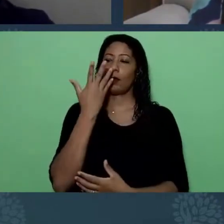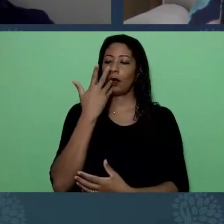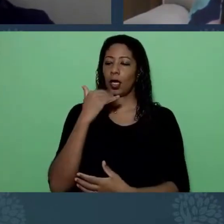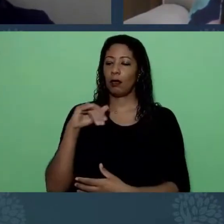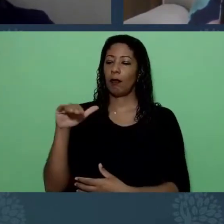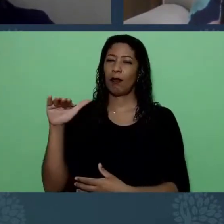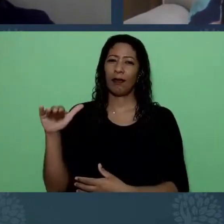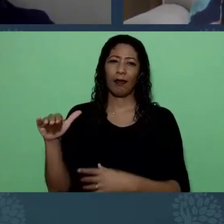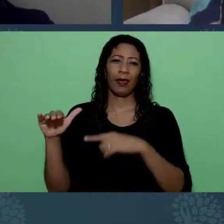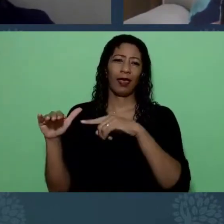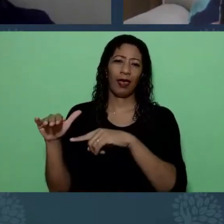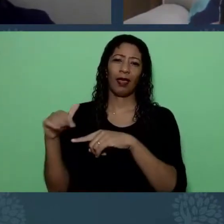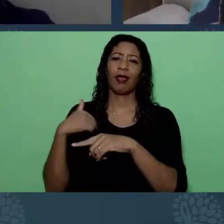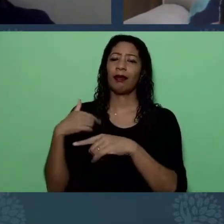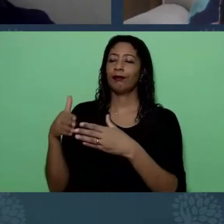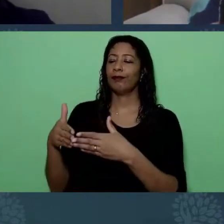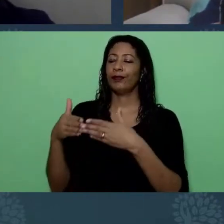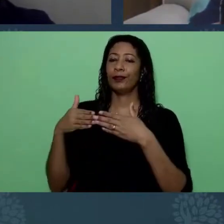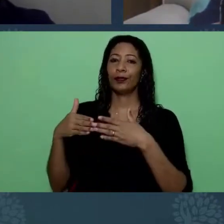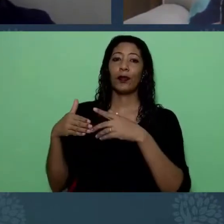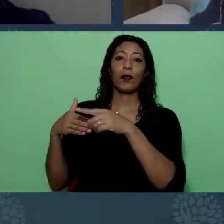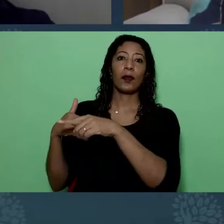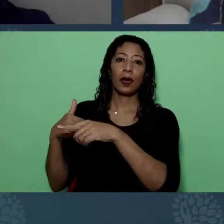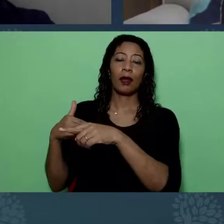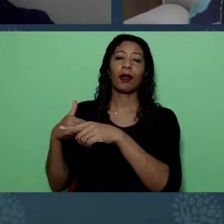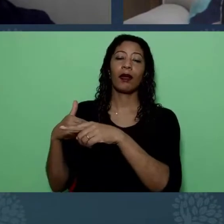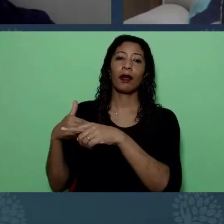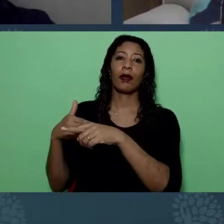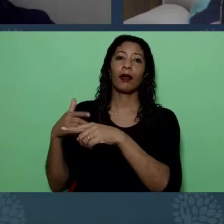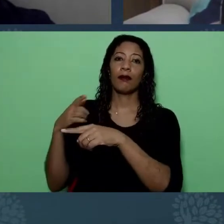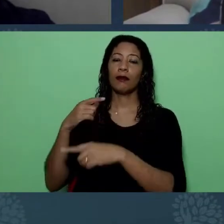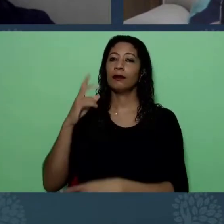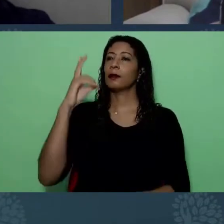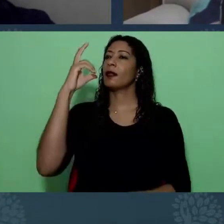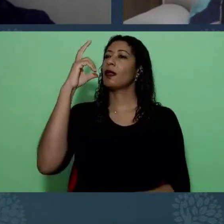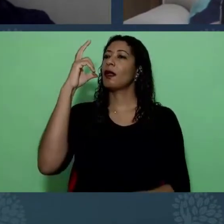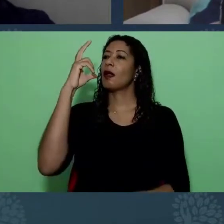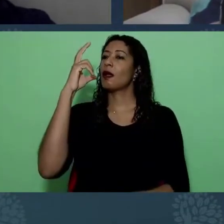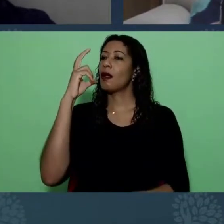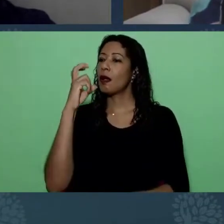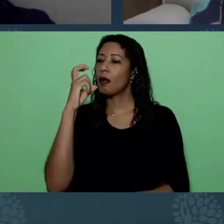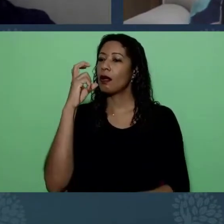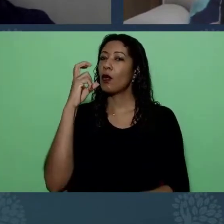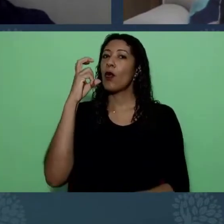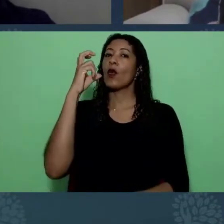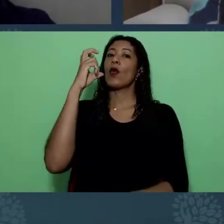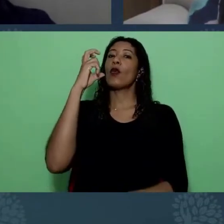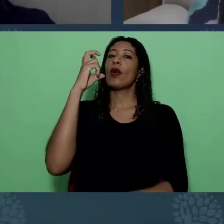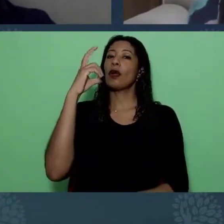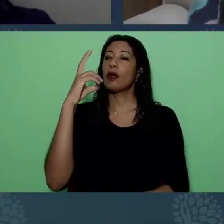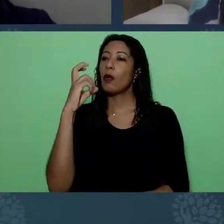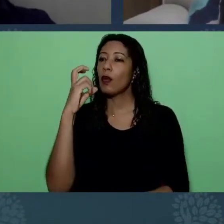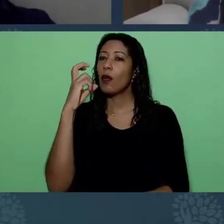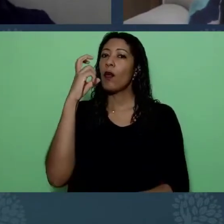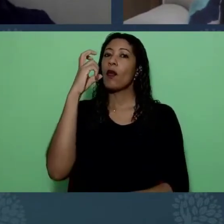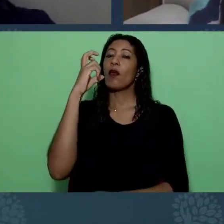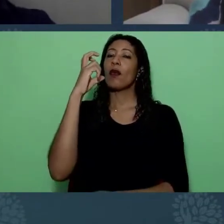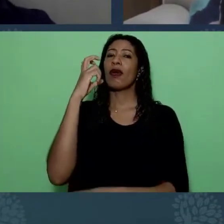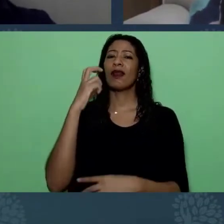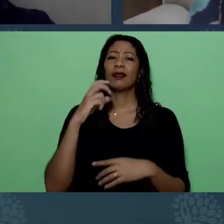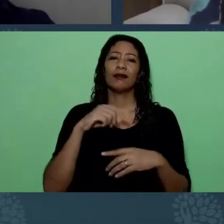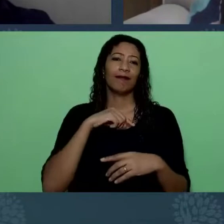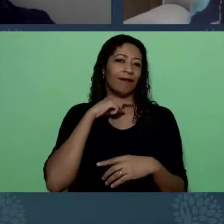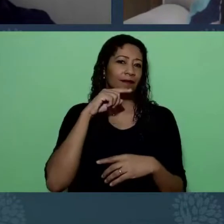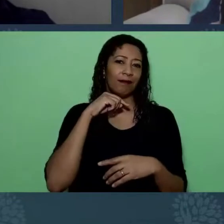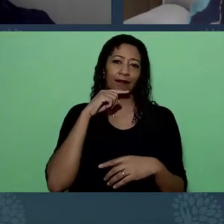não adianta eu pedir para ela coordenar quando eu aperto uma bombinha para ela poder puxar aquilo que não vai funcionar. Então, para